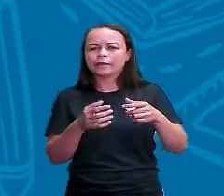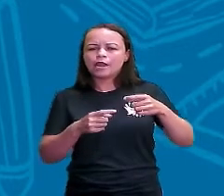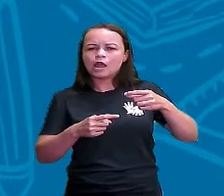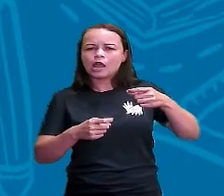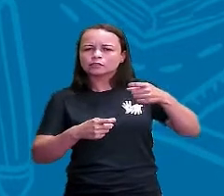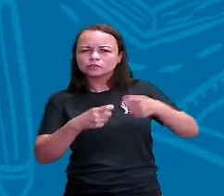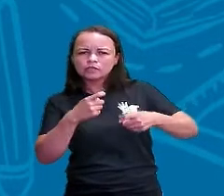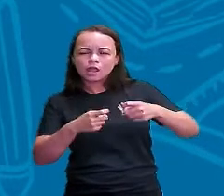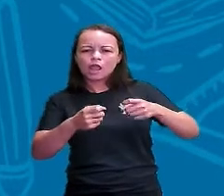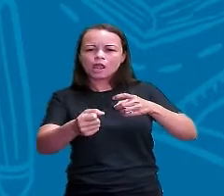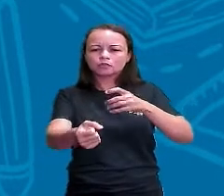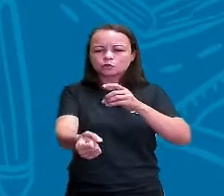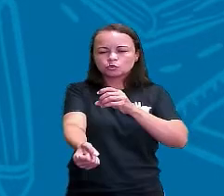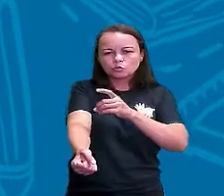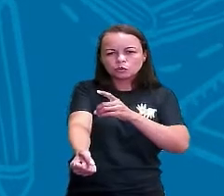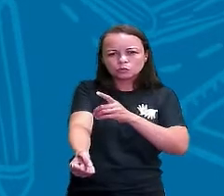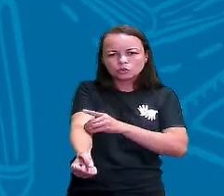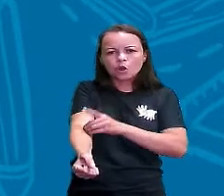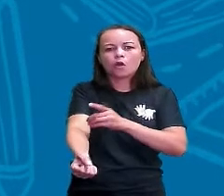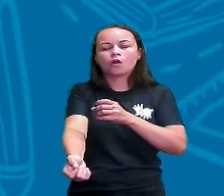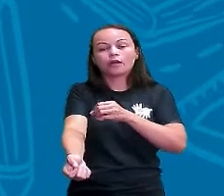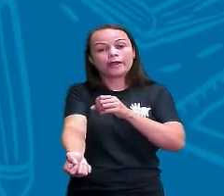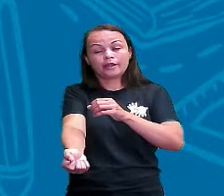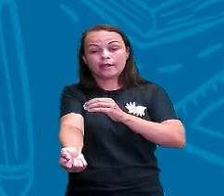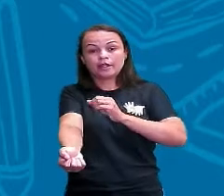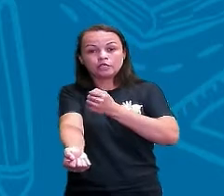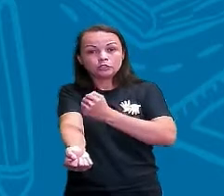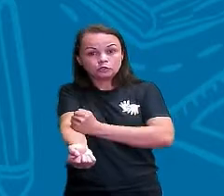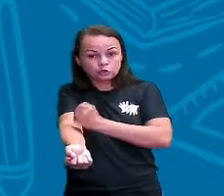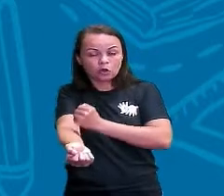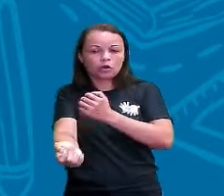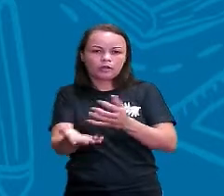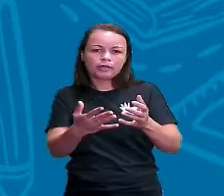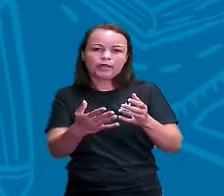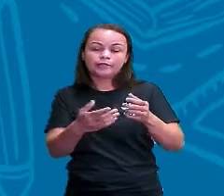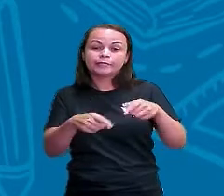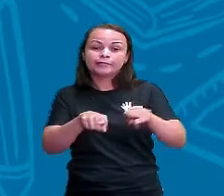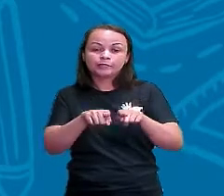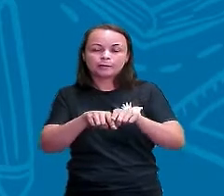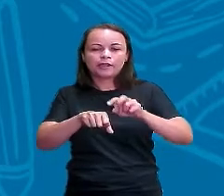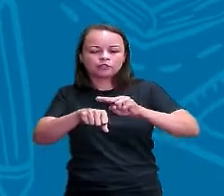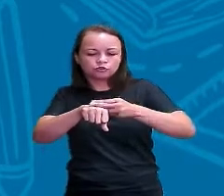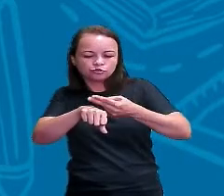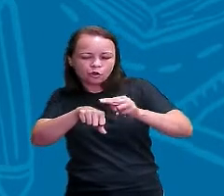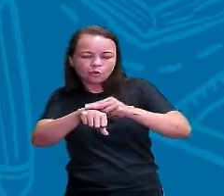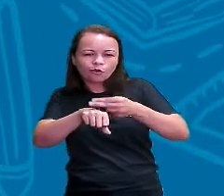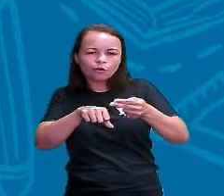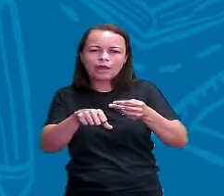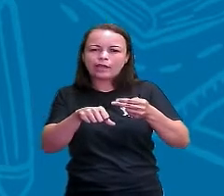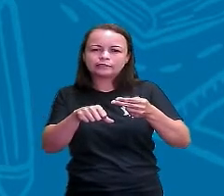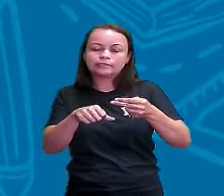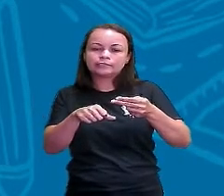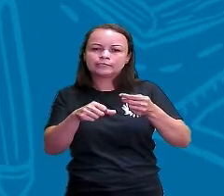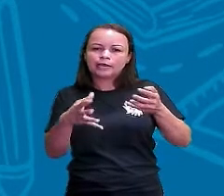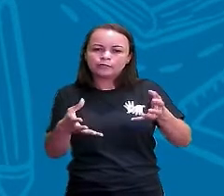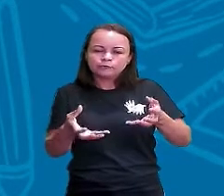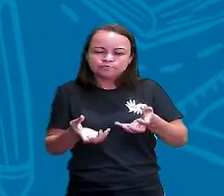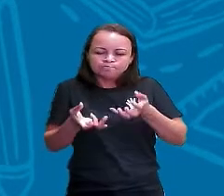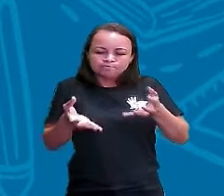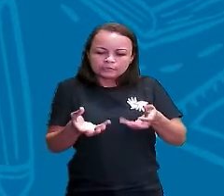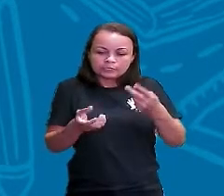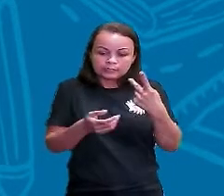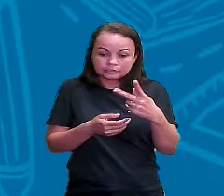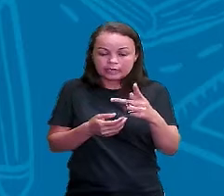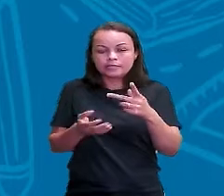e Chocolate. Ela fala justamente sobre essas questões do prazer que está associado a esses neurotransmissores, a esses hormônios que são